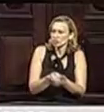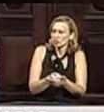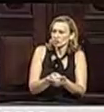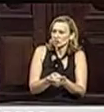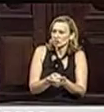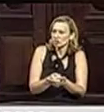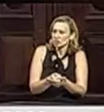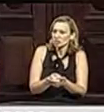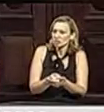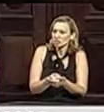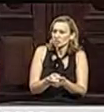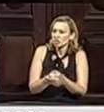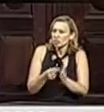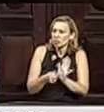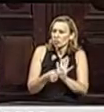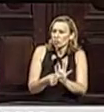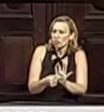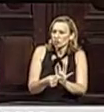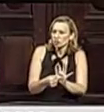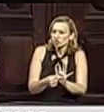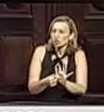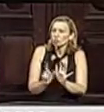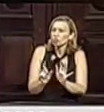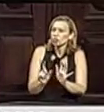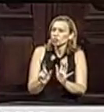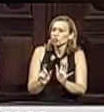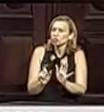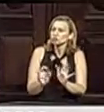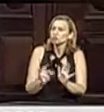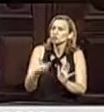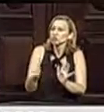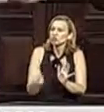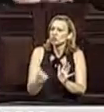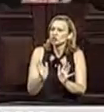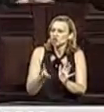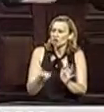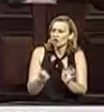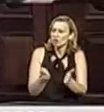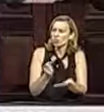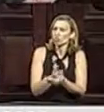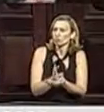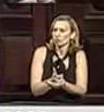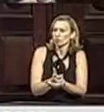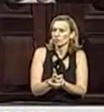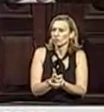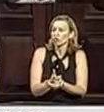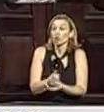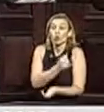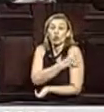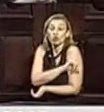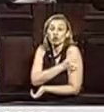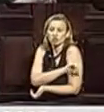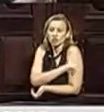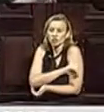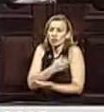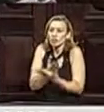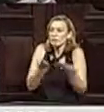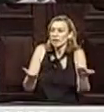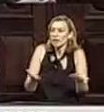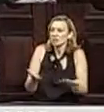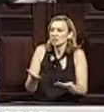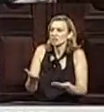conta da participação especial. É isso mesmo, deputado Luiz? Fora isso, o Rio de Janeiro perde, por conta do preço